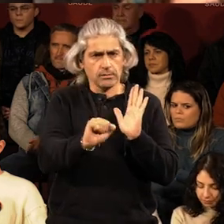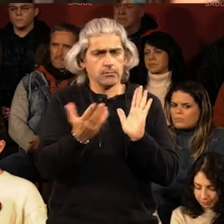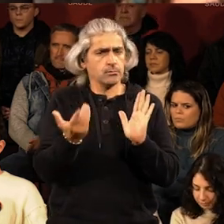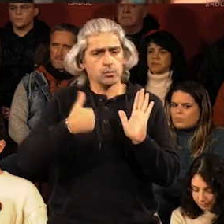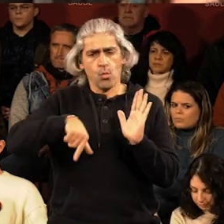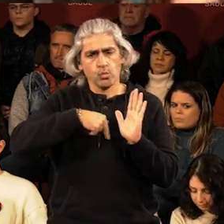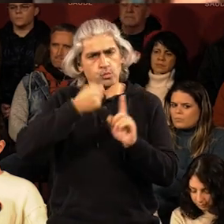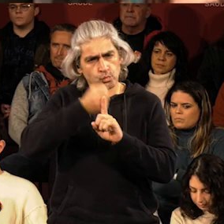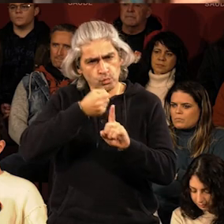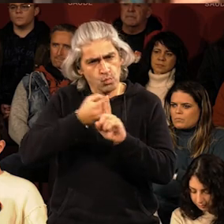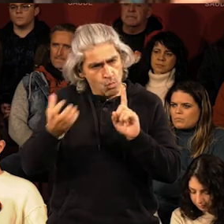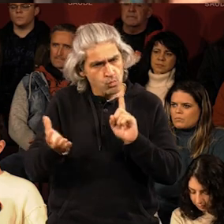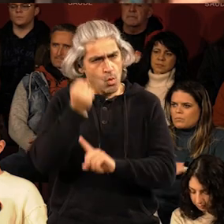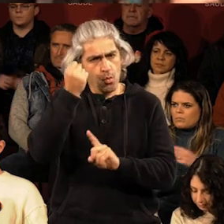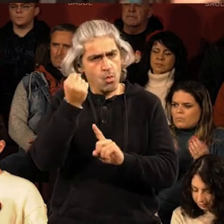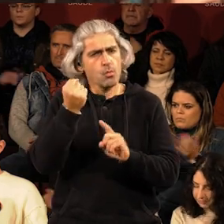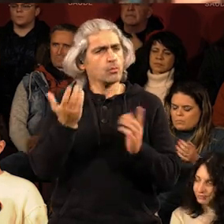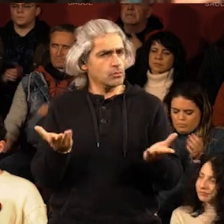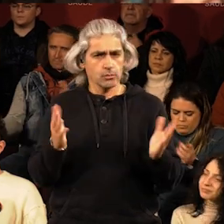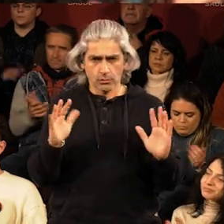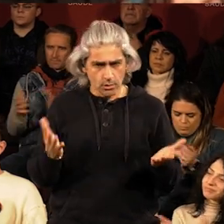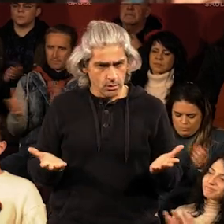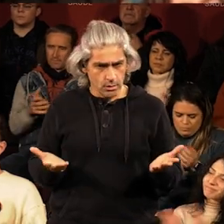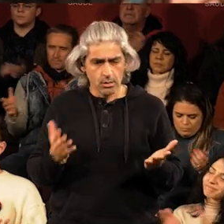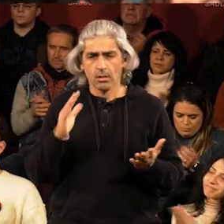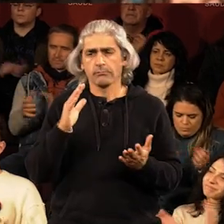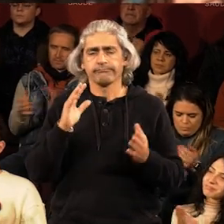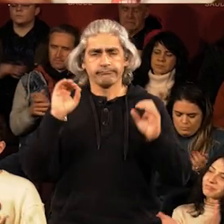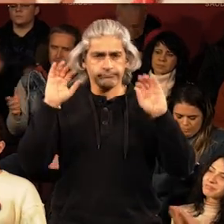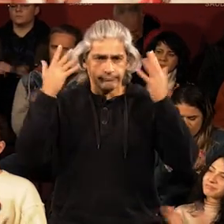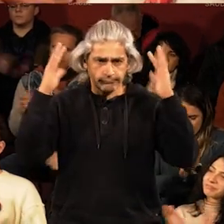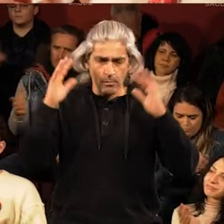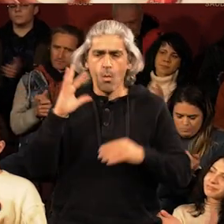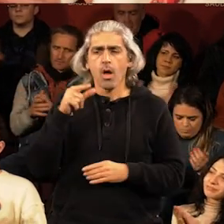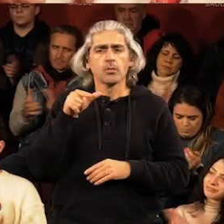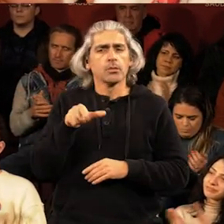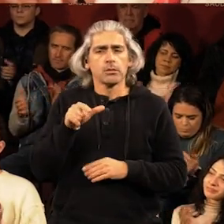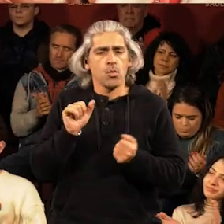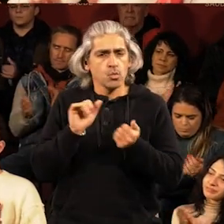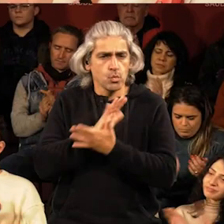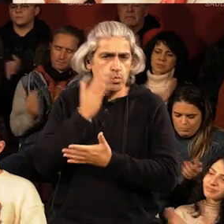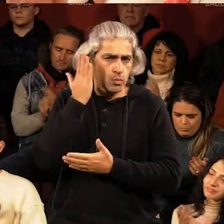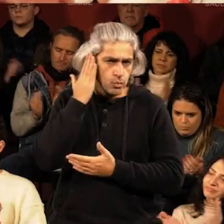todas nós conquistamos quando esta quando a notícia ou as